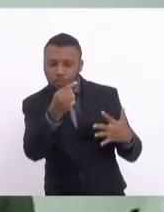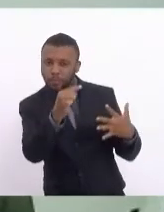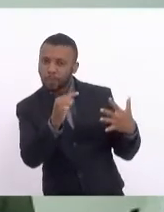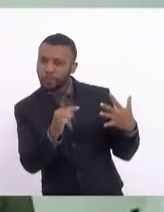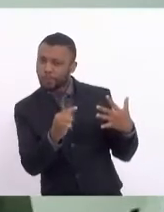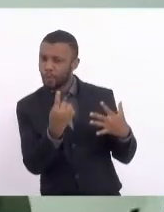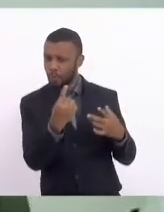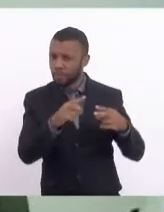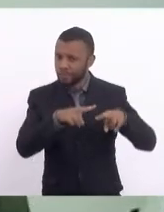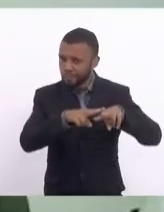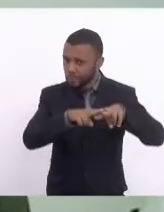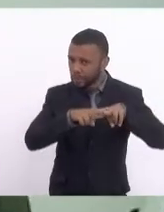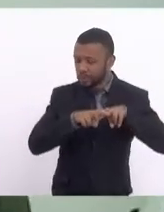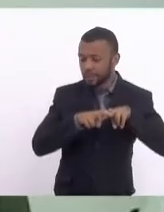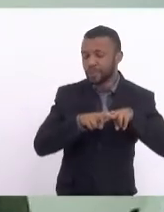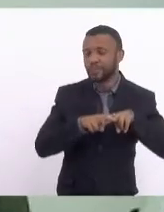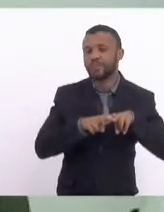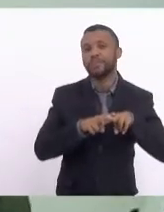entre eles,